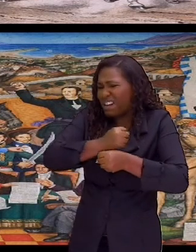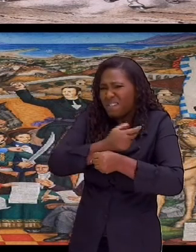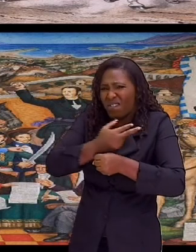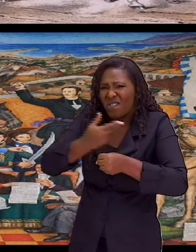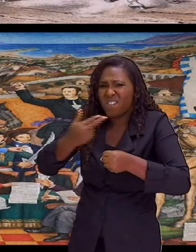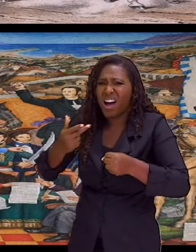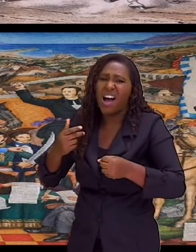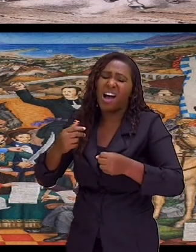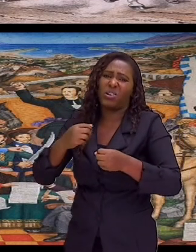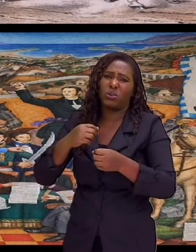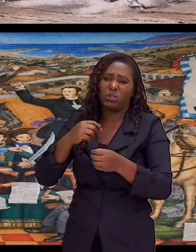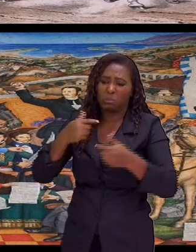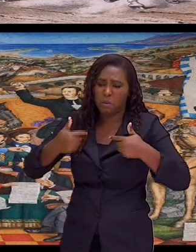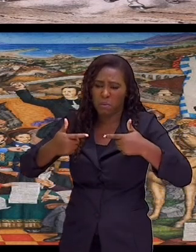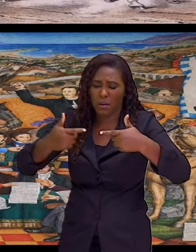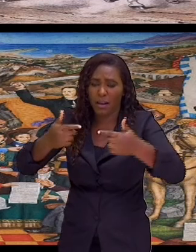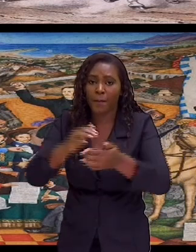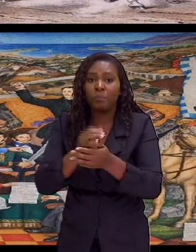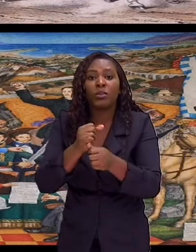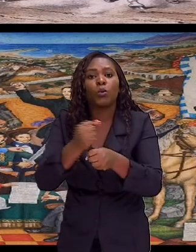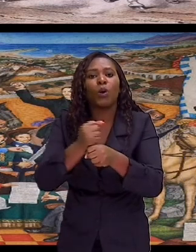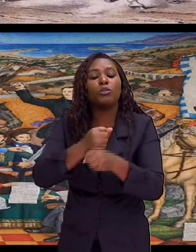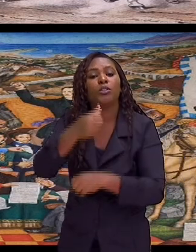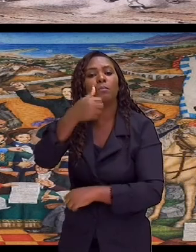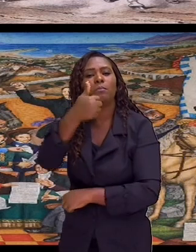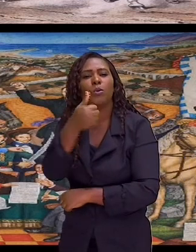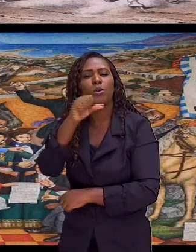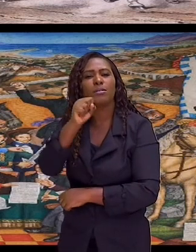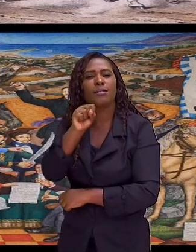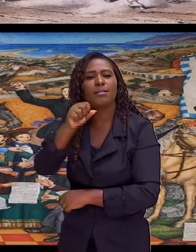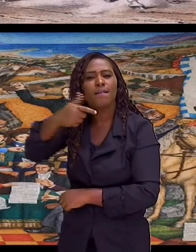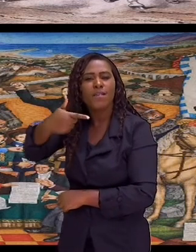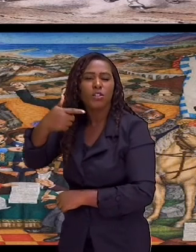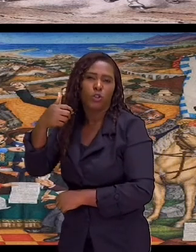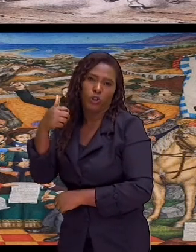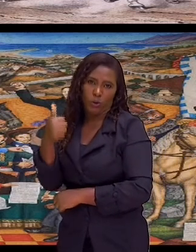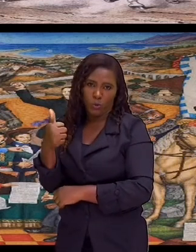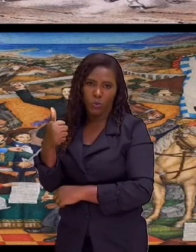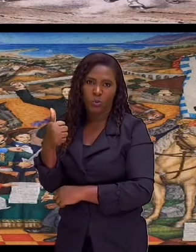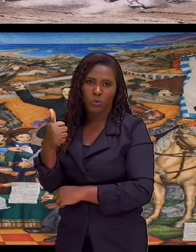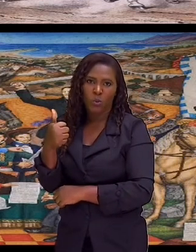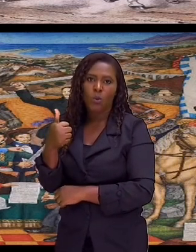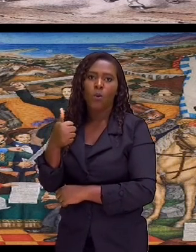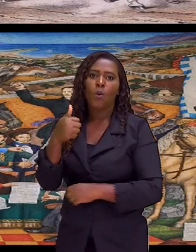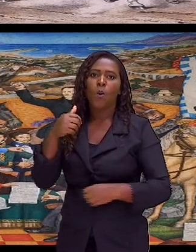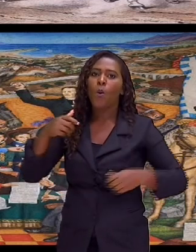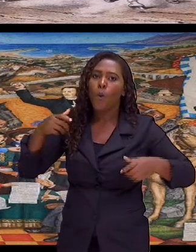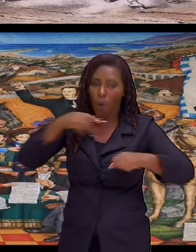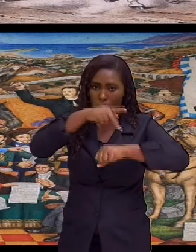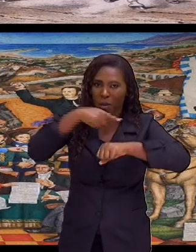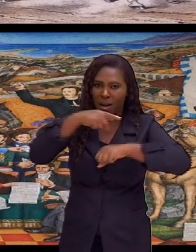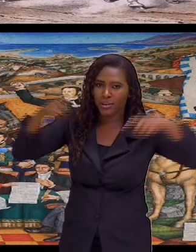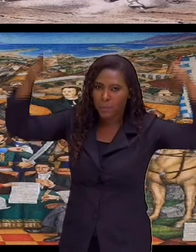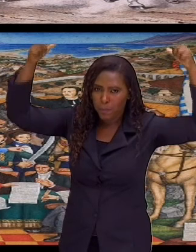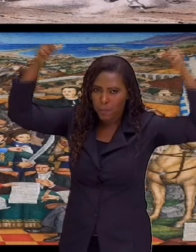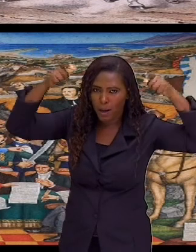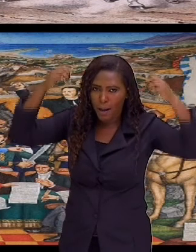tornou independente. Mas apesar de os crioulos terem vencido os pueblos indígenas e